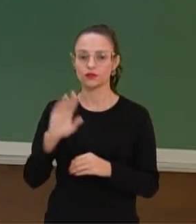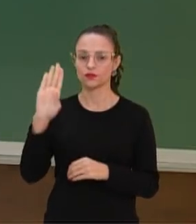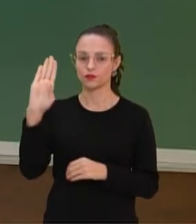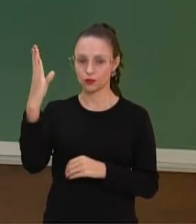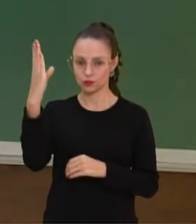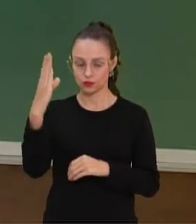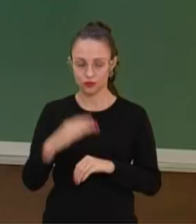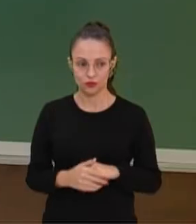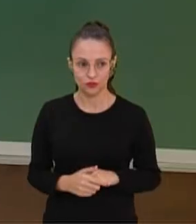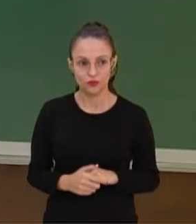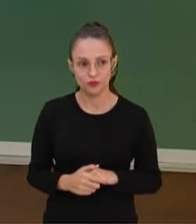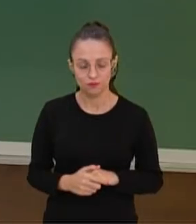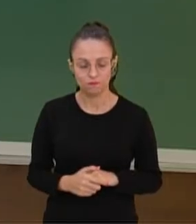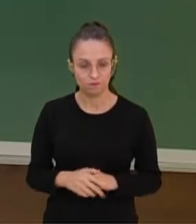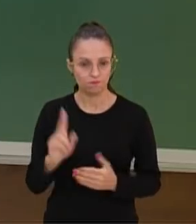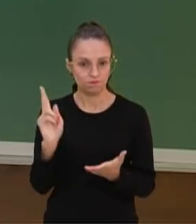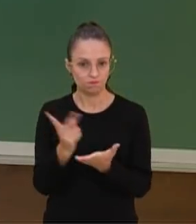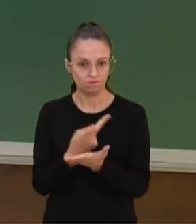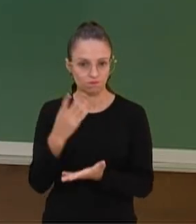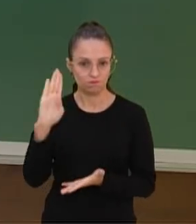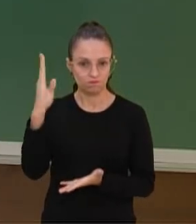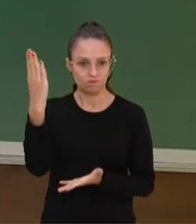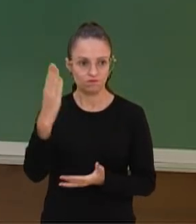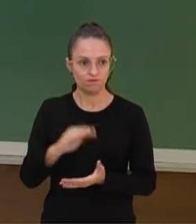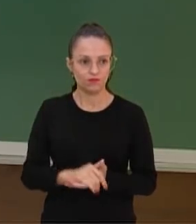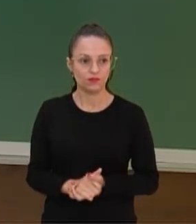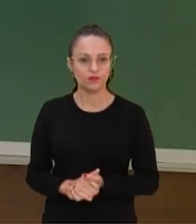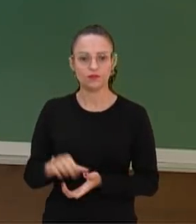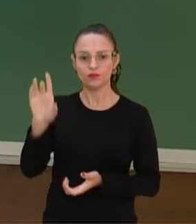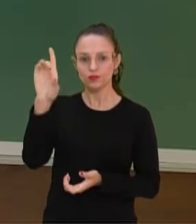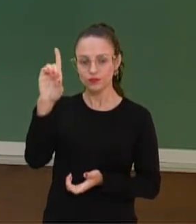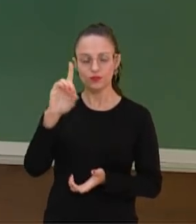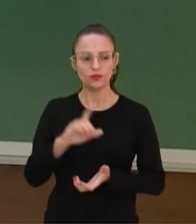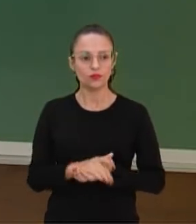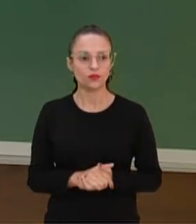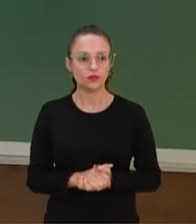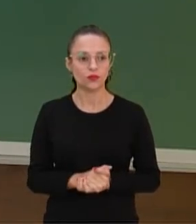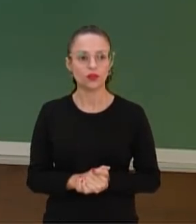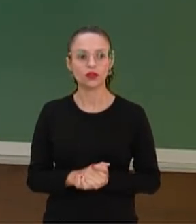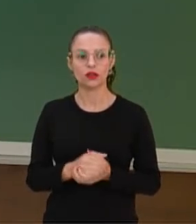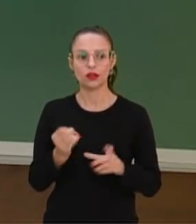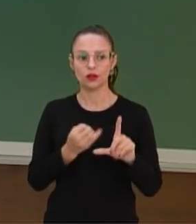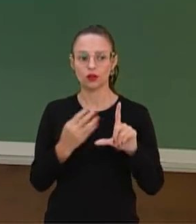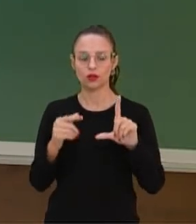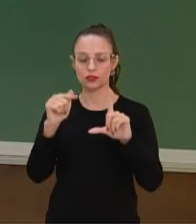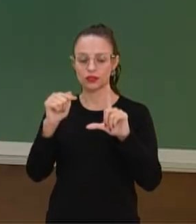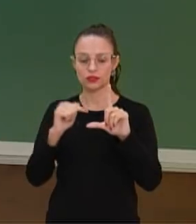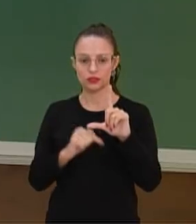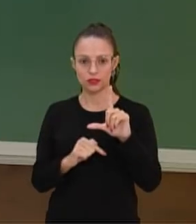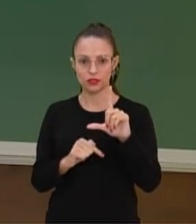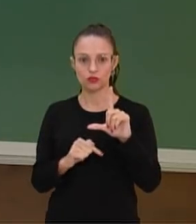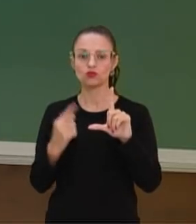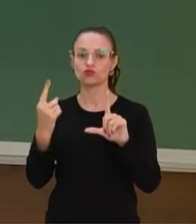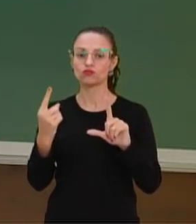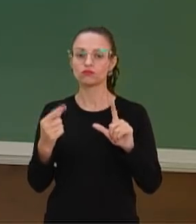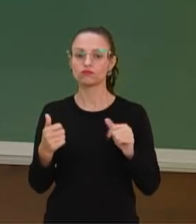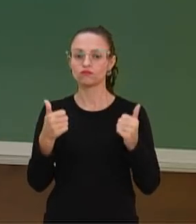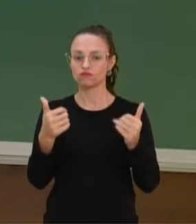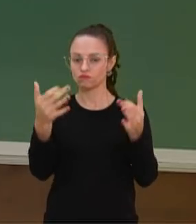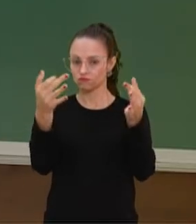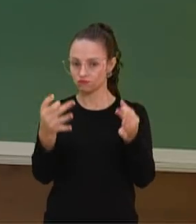falso. Afirmativa falsa. Letra D, log de 7 na base 7 é igual a